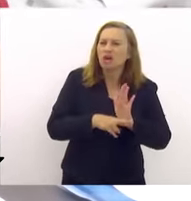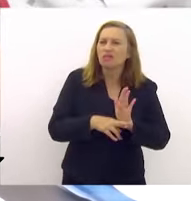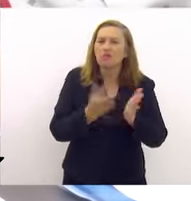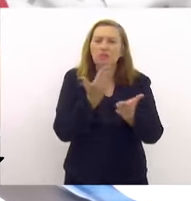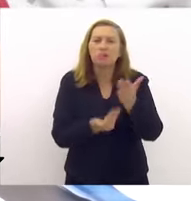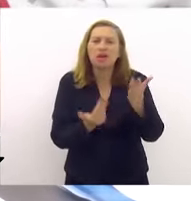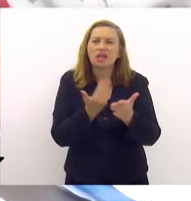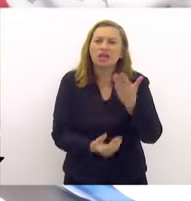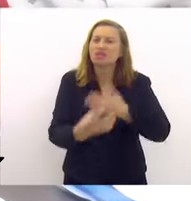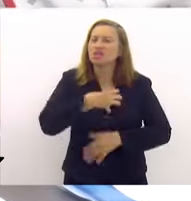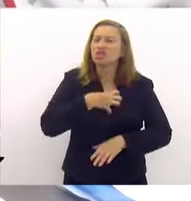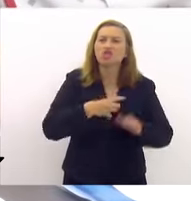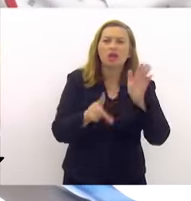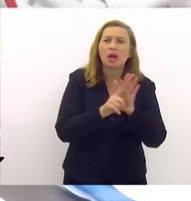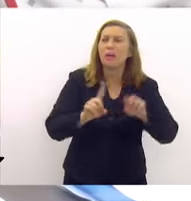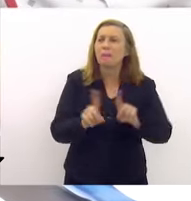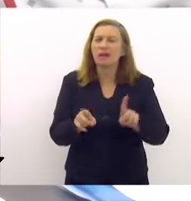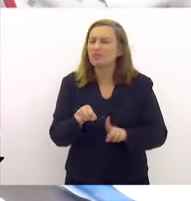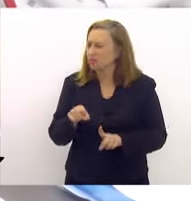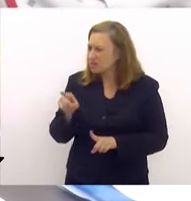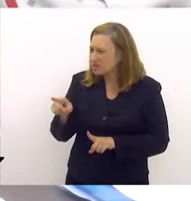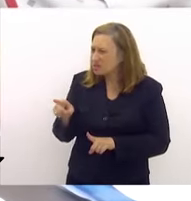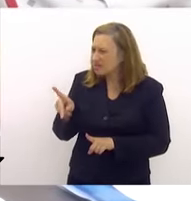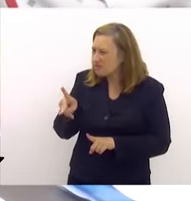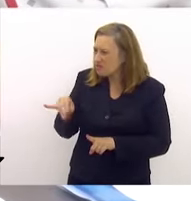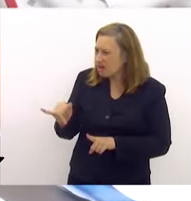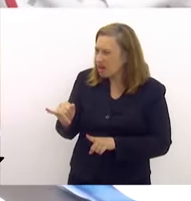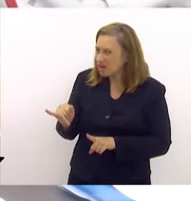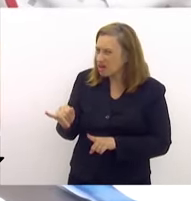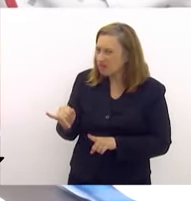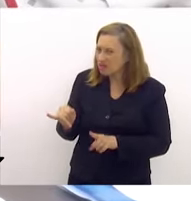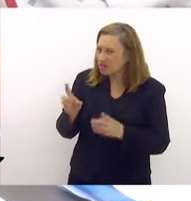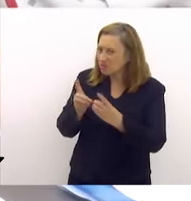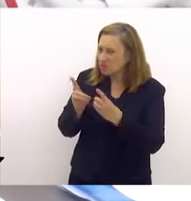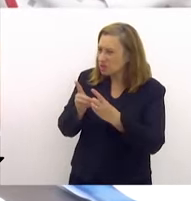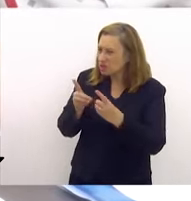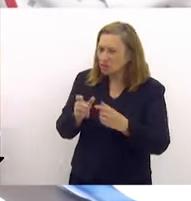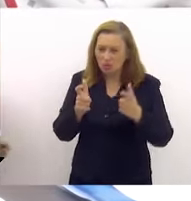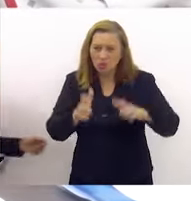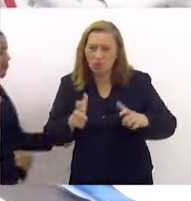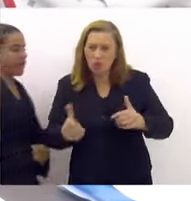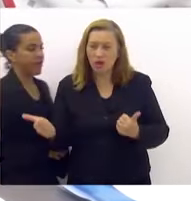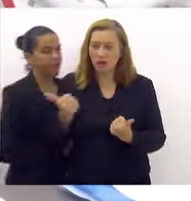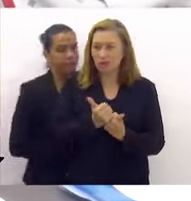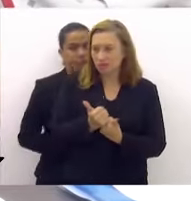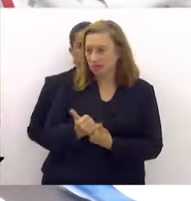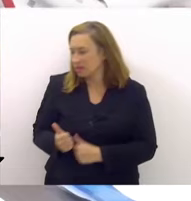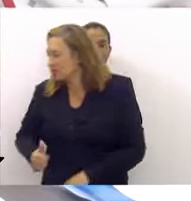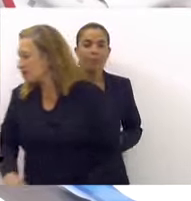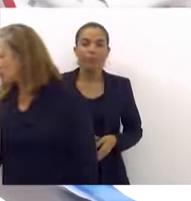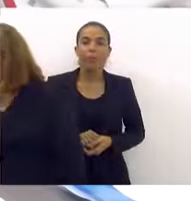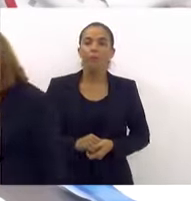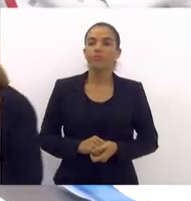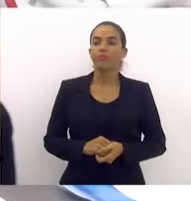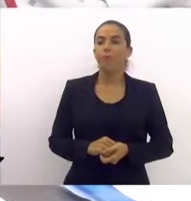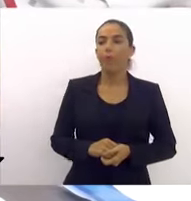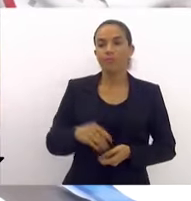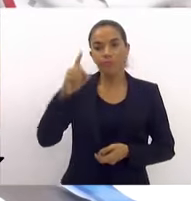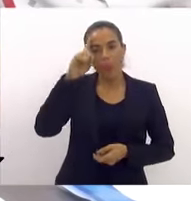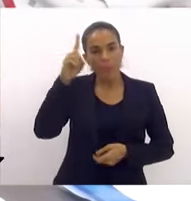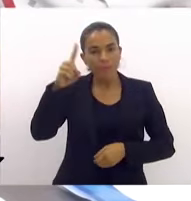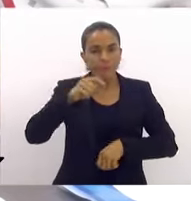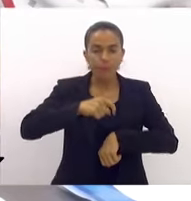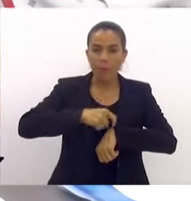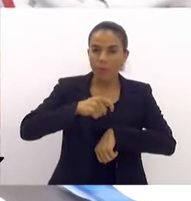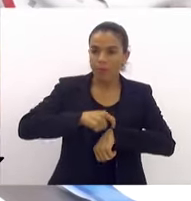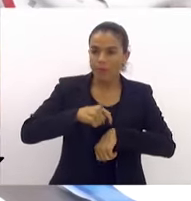lei. Então, dizendo, não, espera aí, mas você vai fazer o teu atendimento em tal lugar, então o passe livre para aquele dia, para aquela hora. Então,